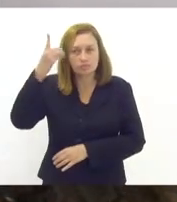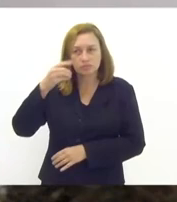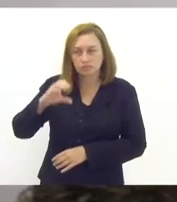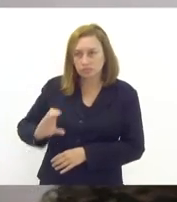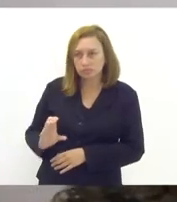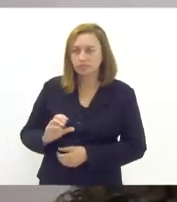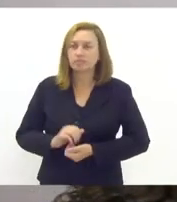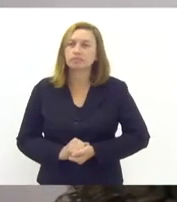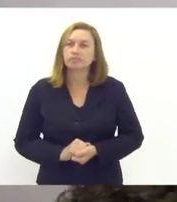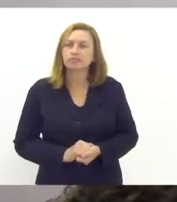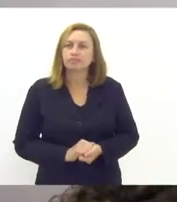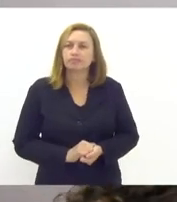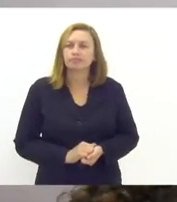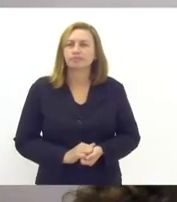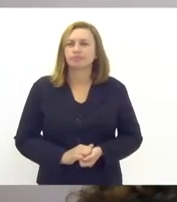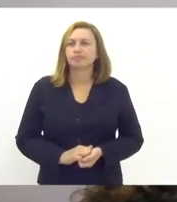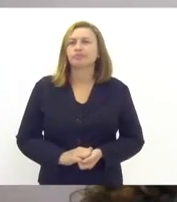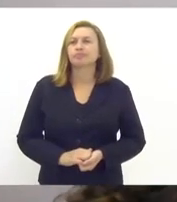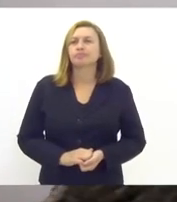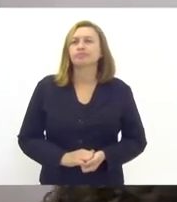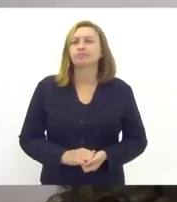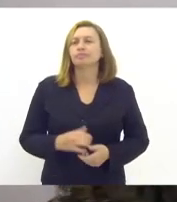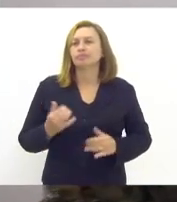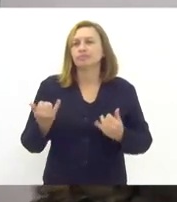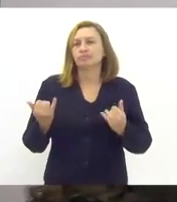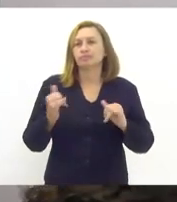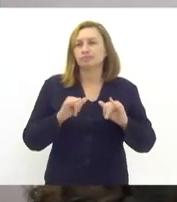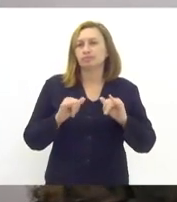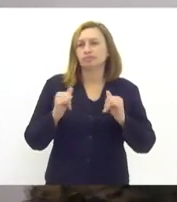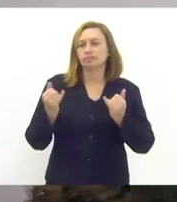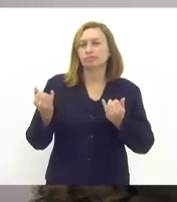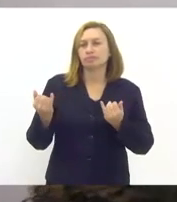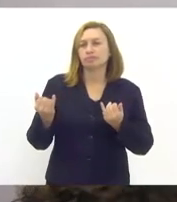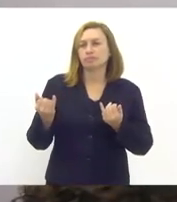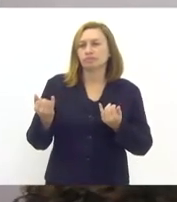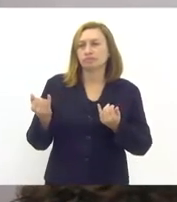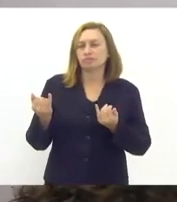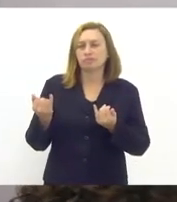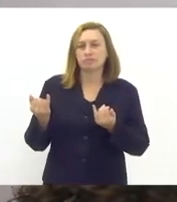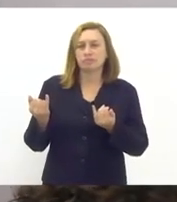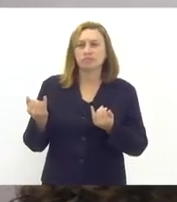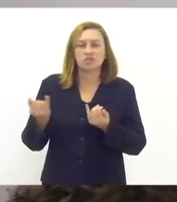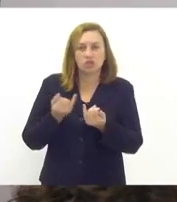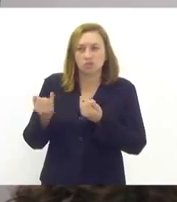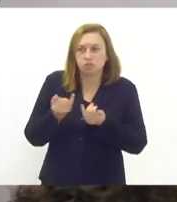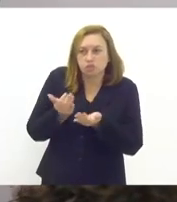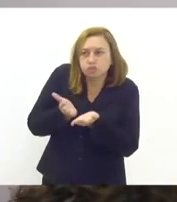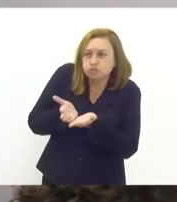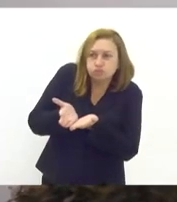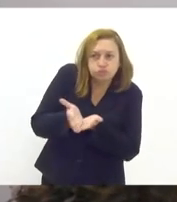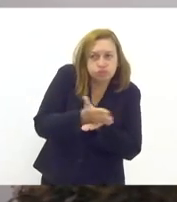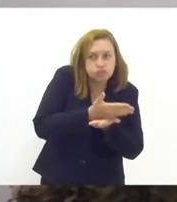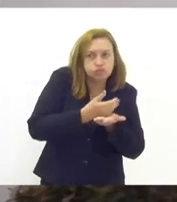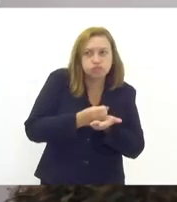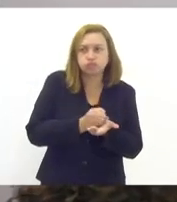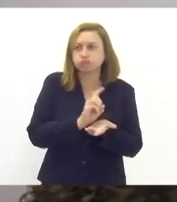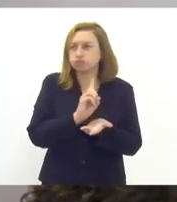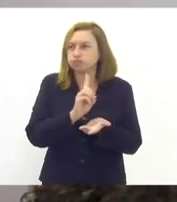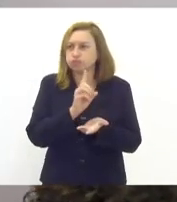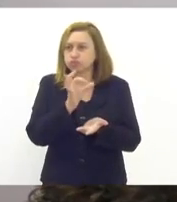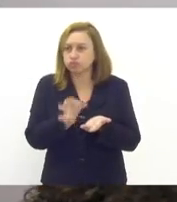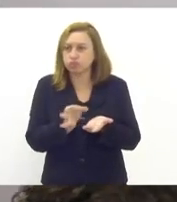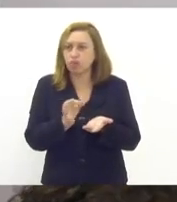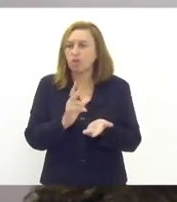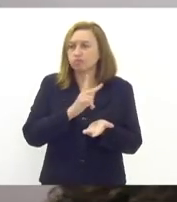Mink, os dados não foram levantados de maneira concreta também com relação à própria